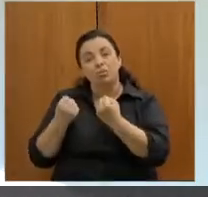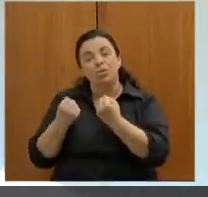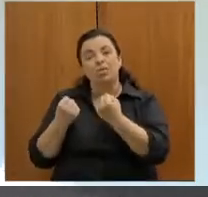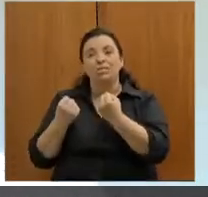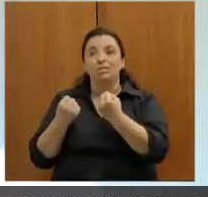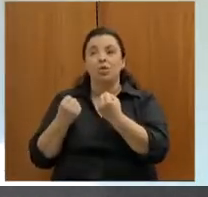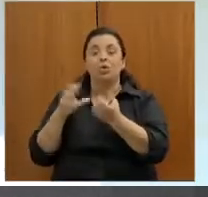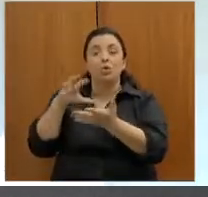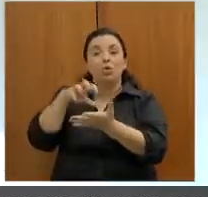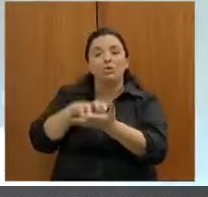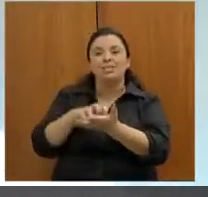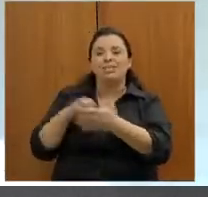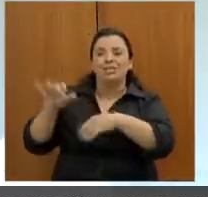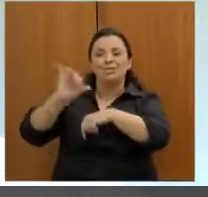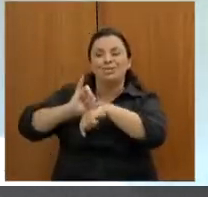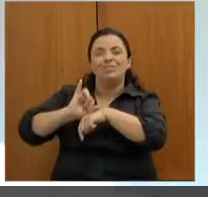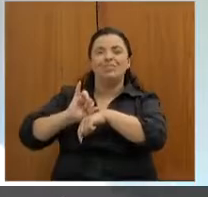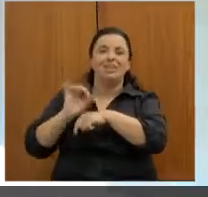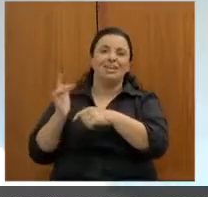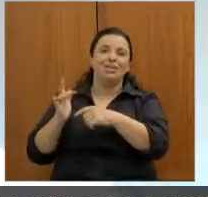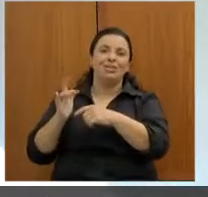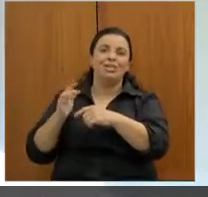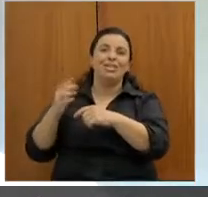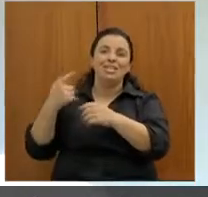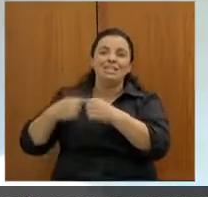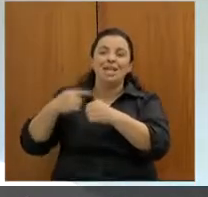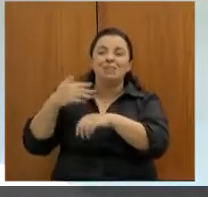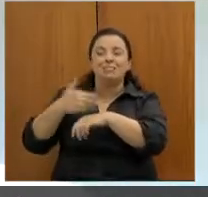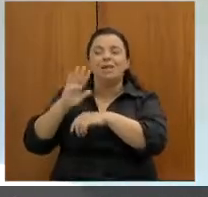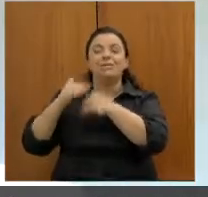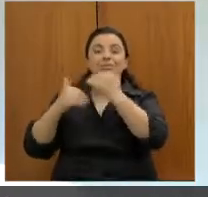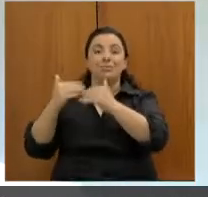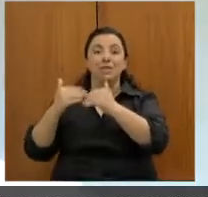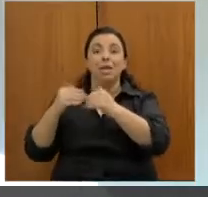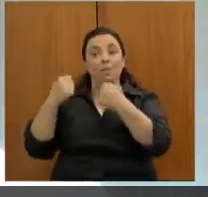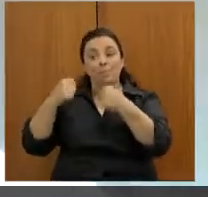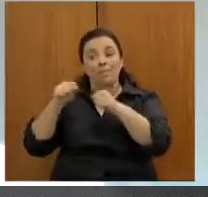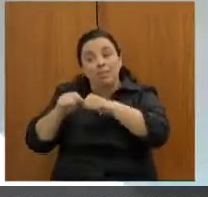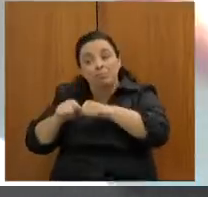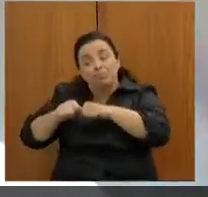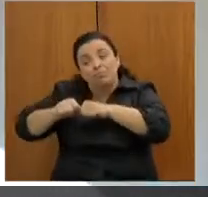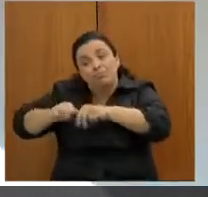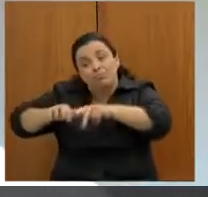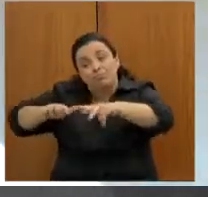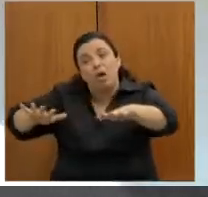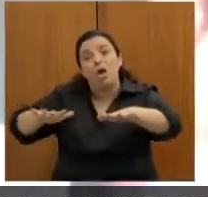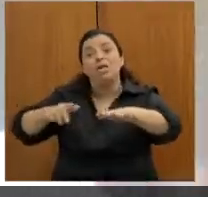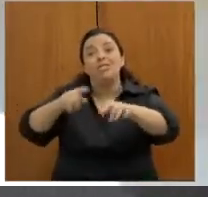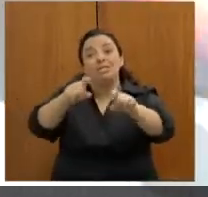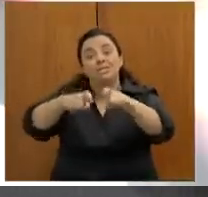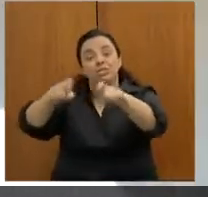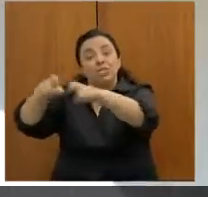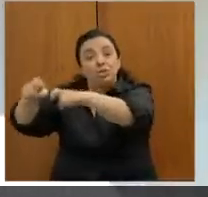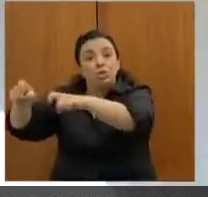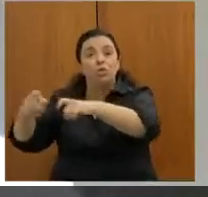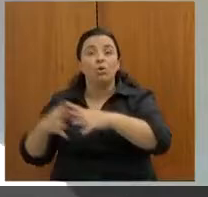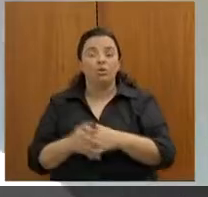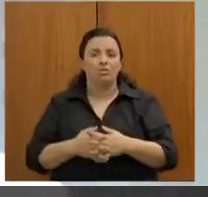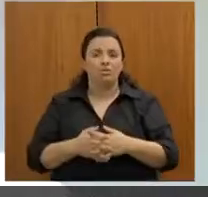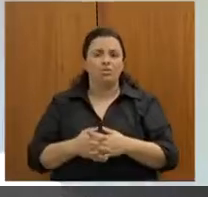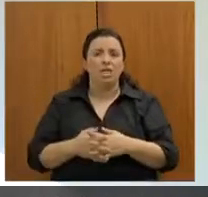humanos nós precisamos fazer Conquista cada vez mais chega no seu interior e para isso preciso de investimento investimento cada